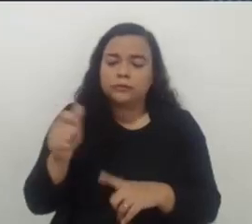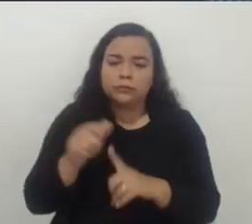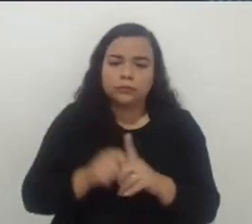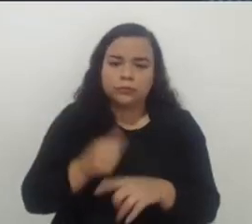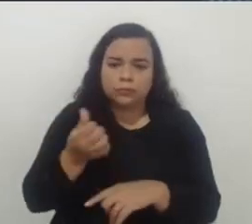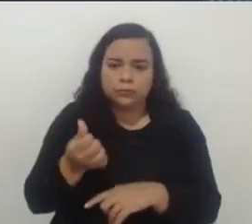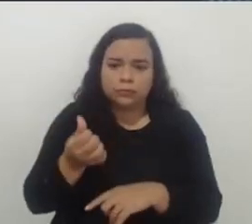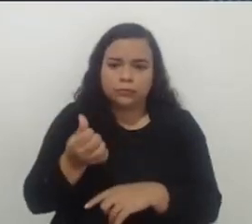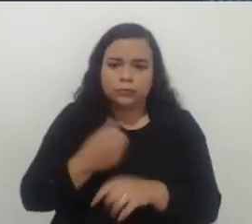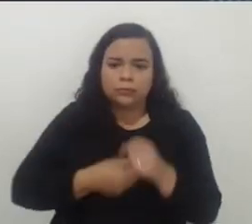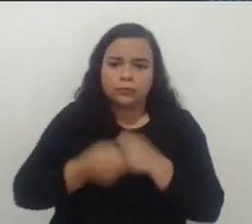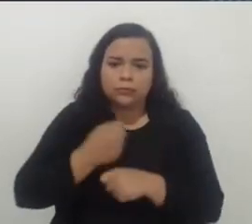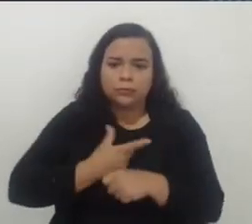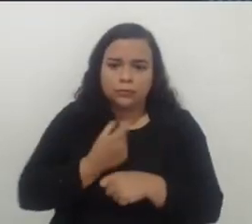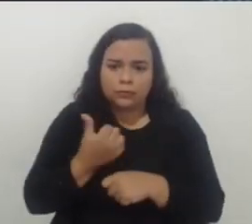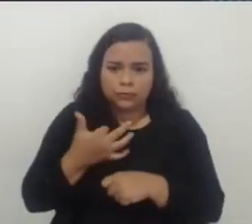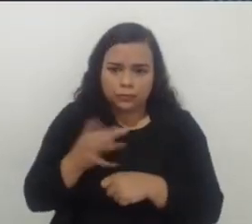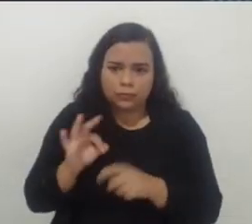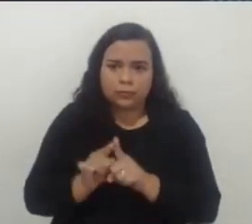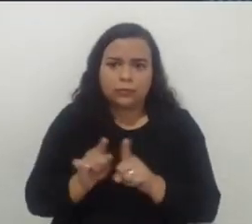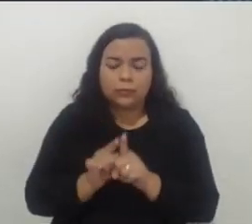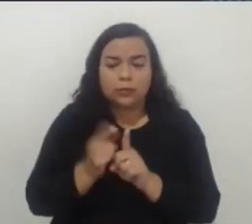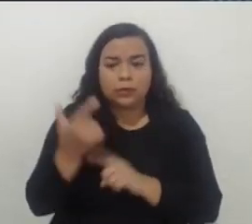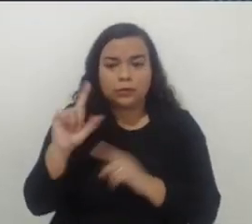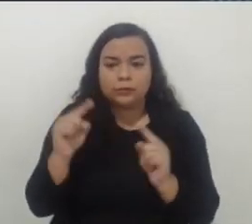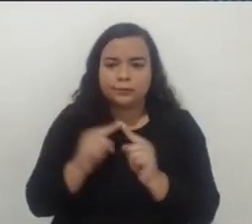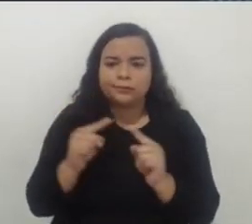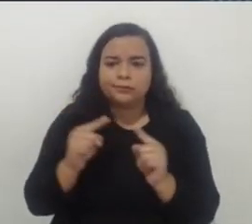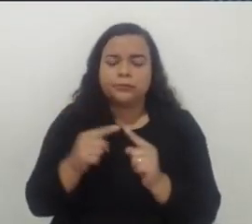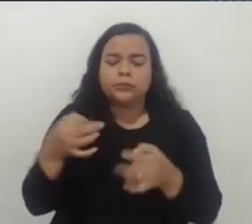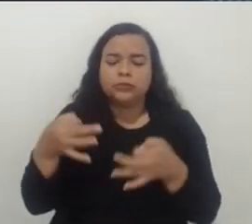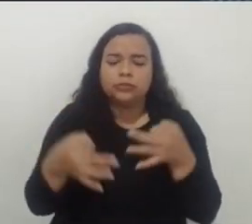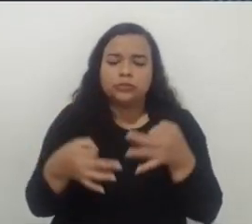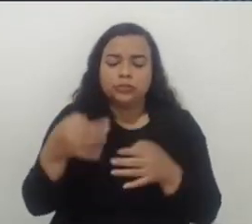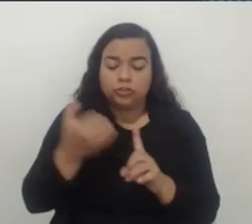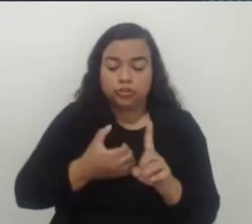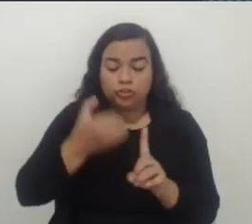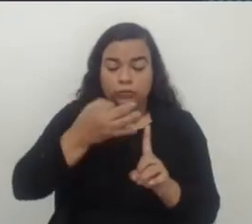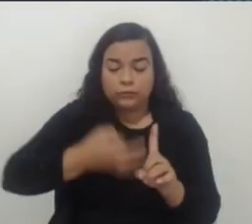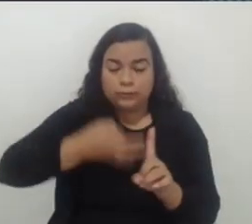sentido, do desembargador Alcides da Fonseca, em